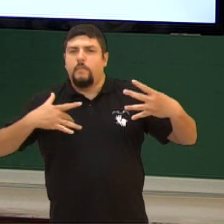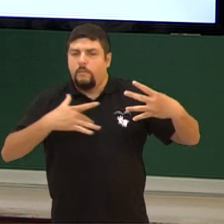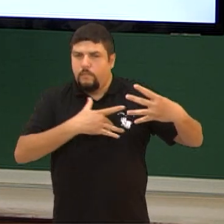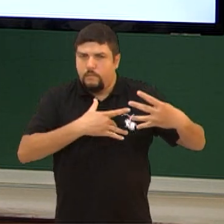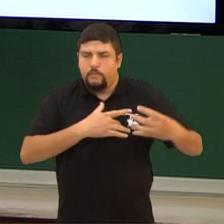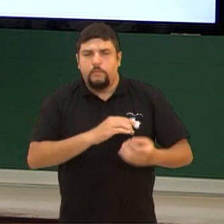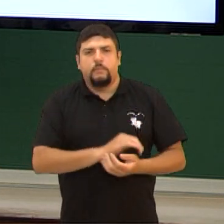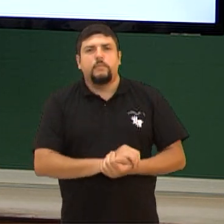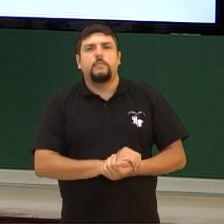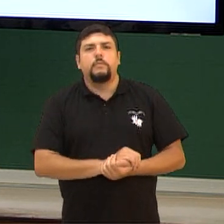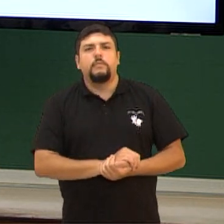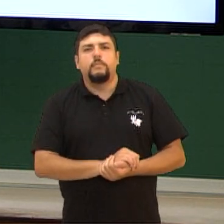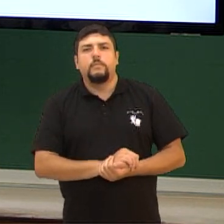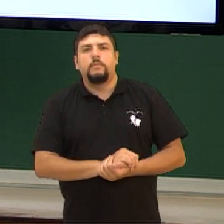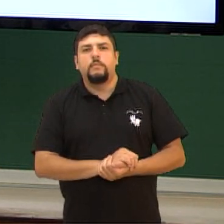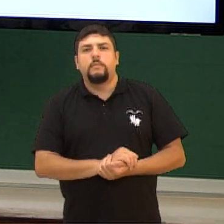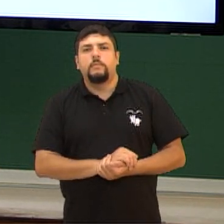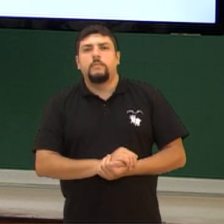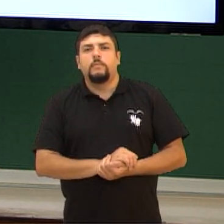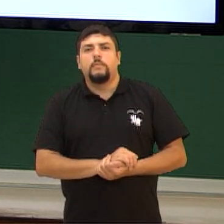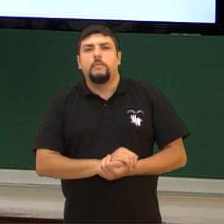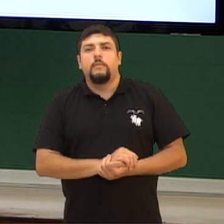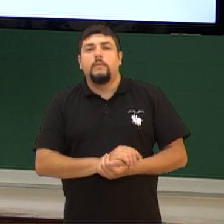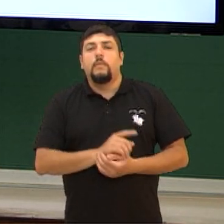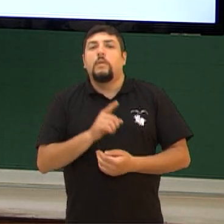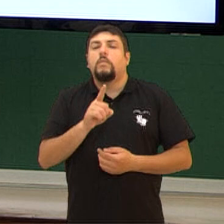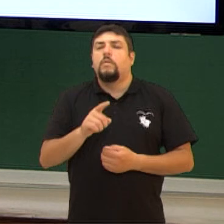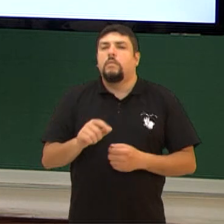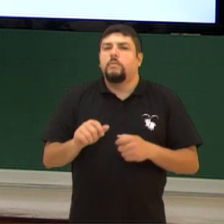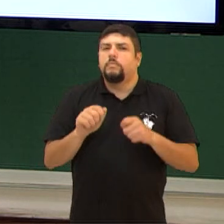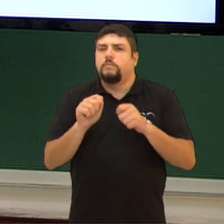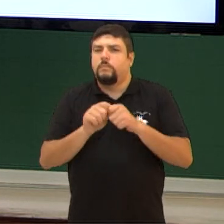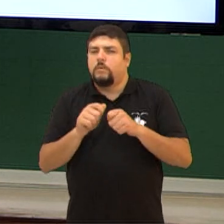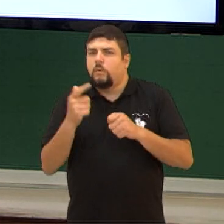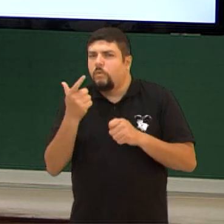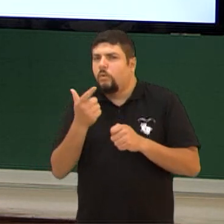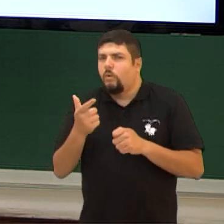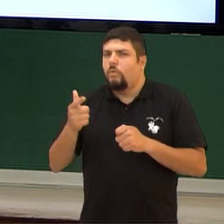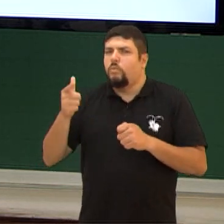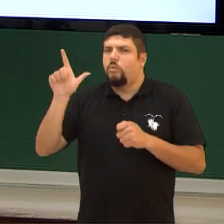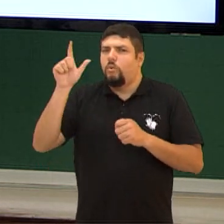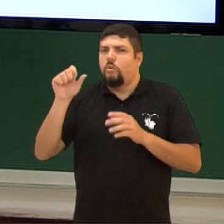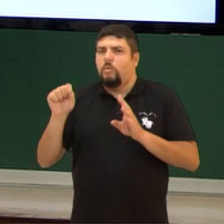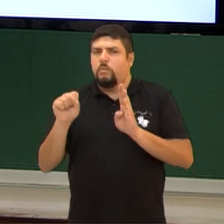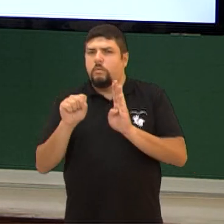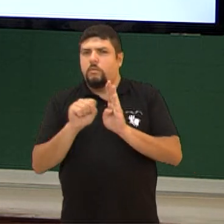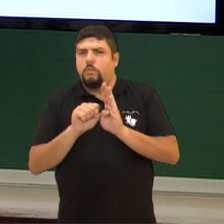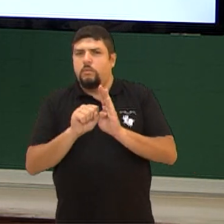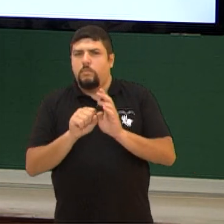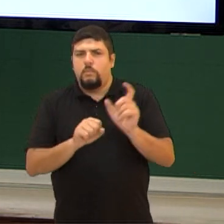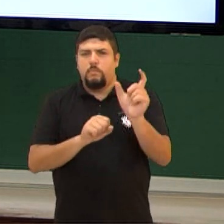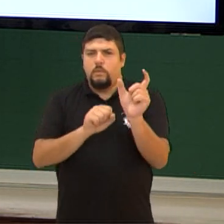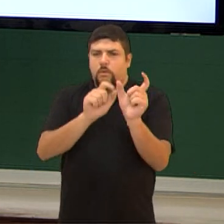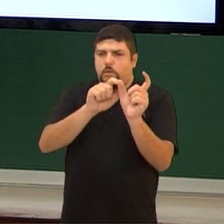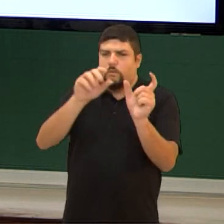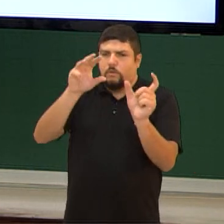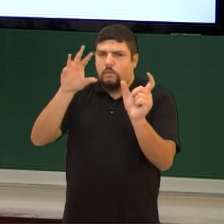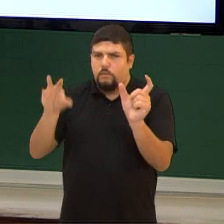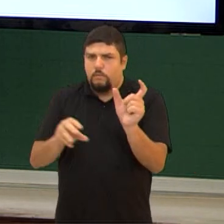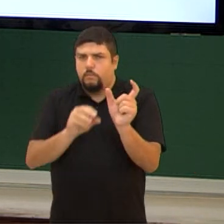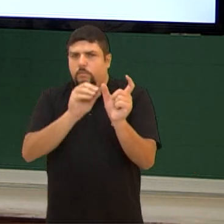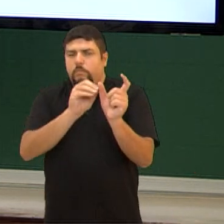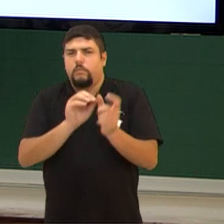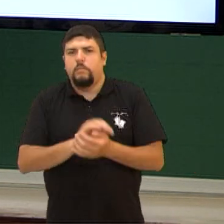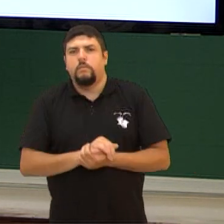Beleza? Você vai formar outros substantivos através delas, tá? Se bem que